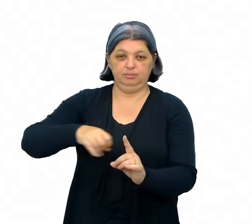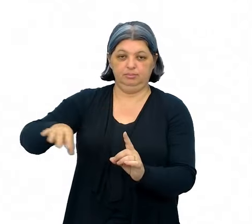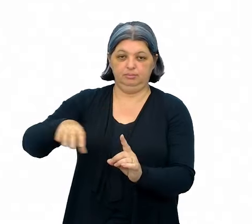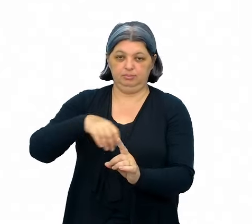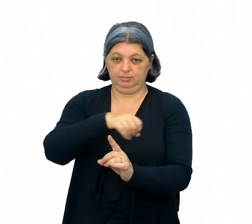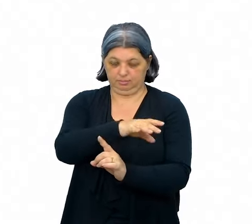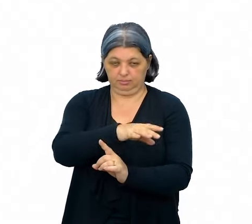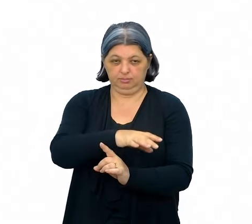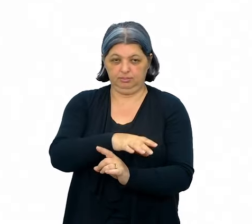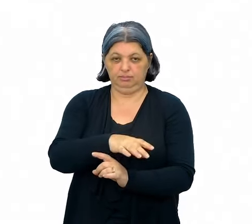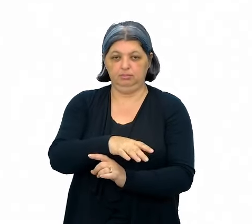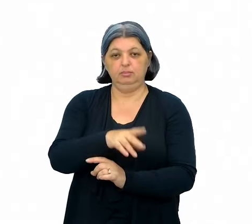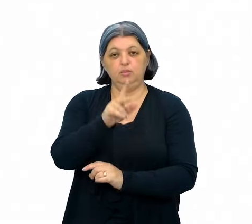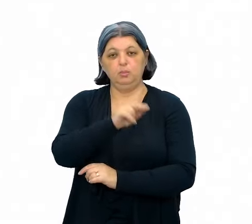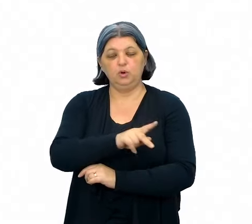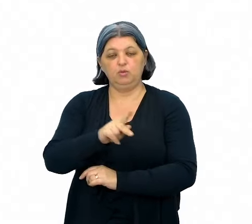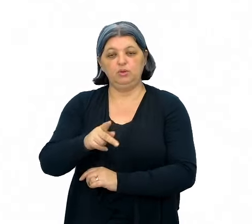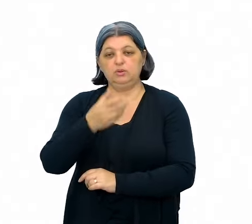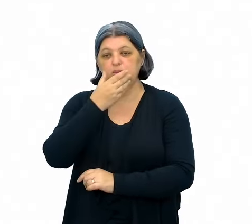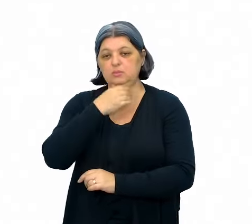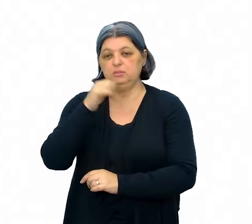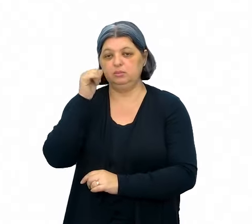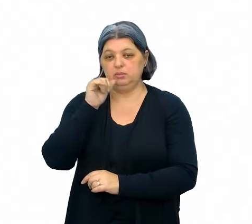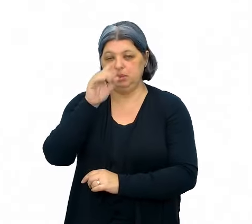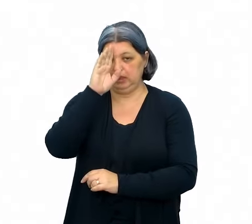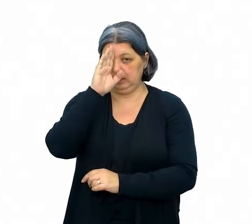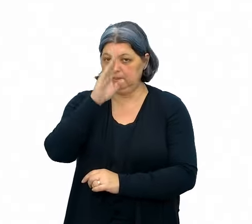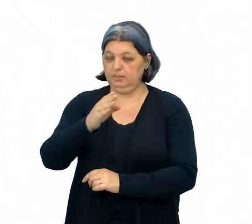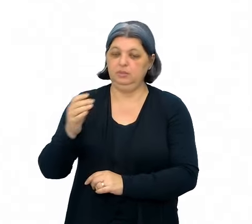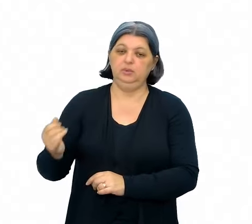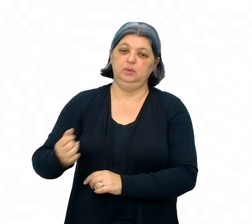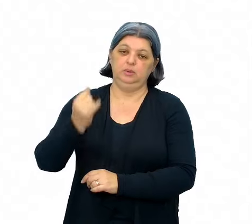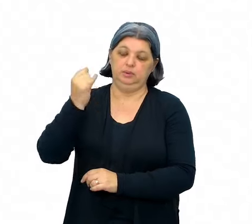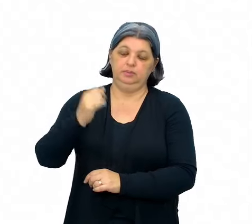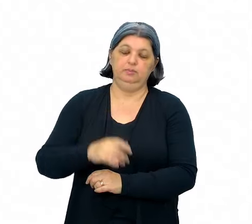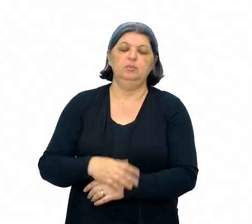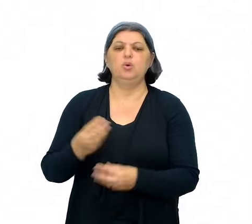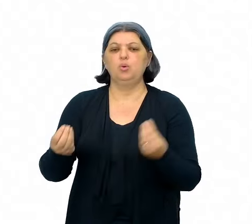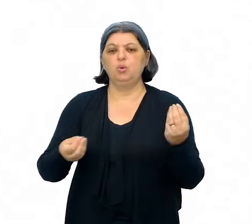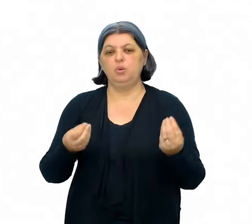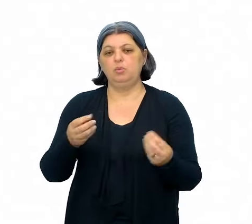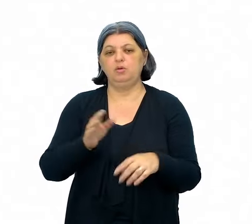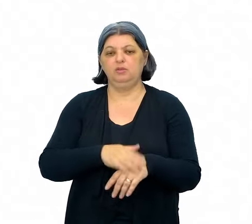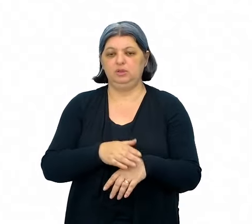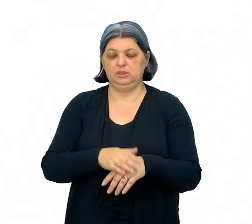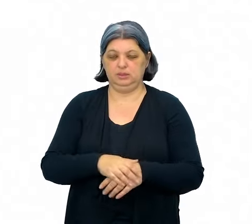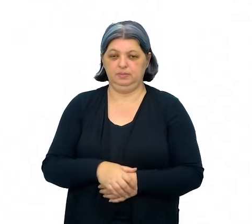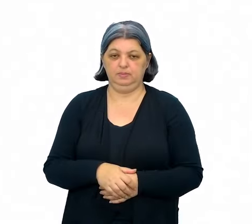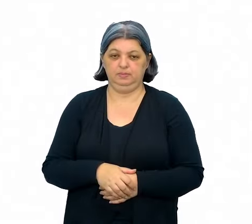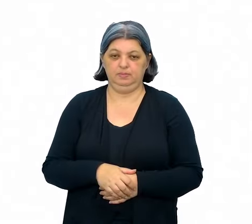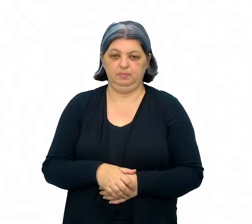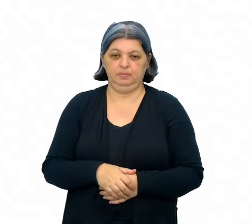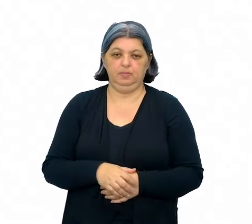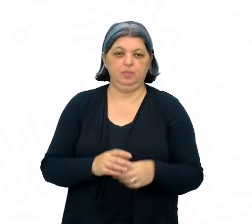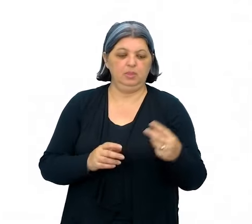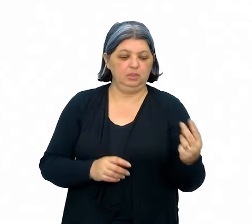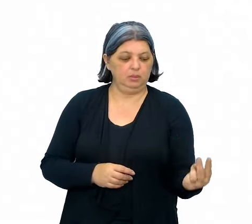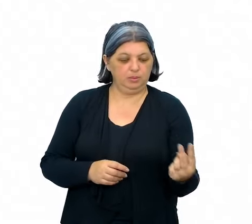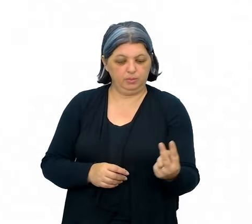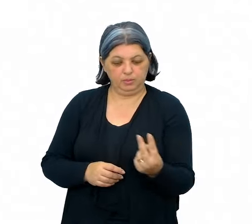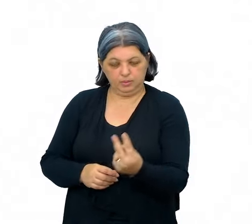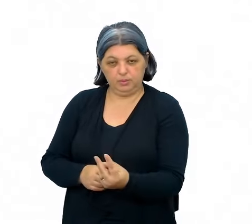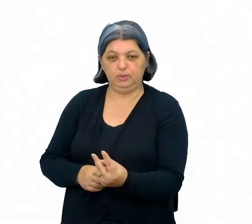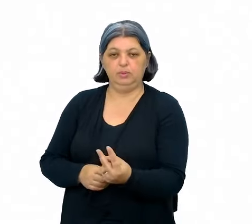sua, professor e professora, é fundamental. E de que forma, né? Formando essas duplas